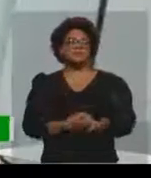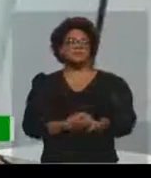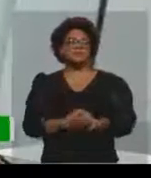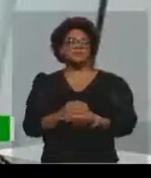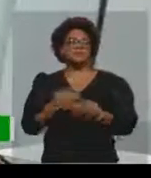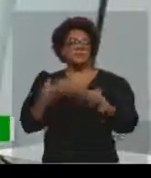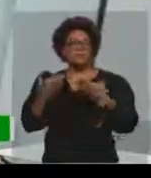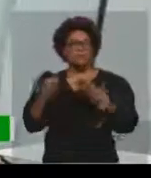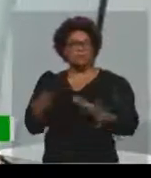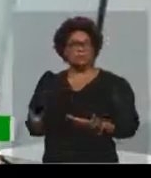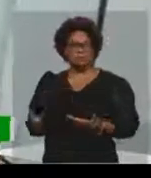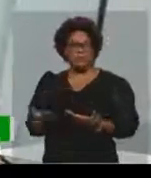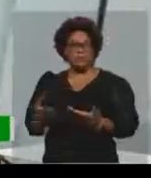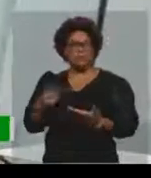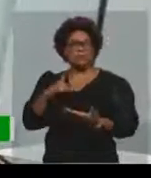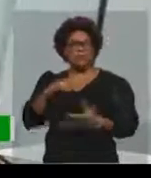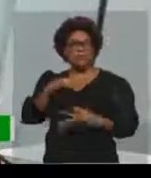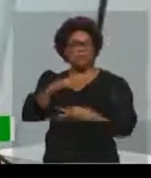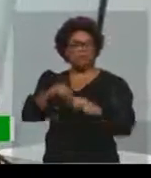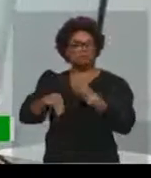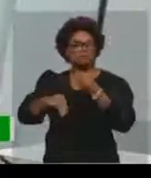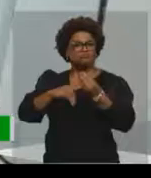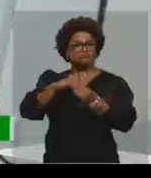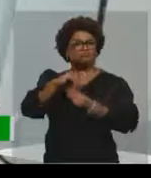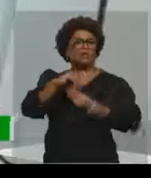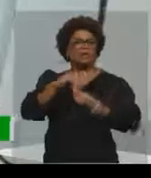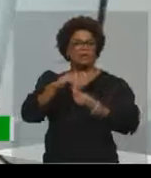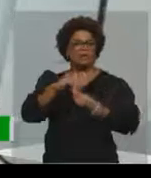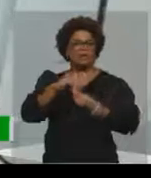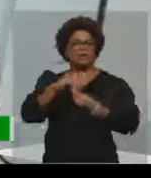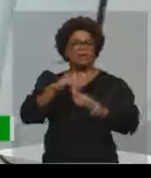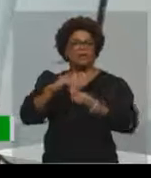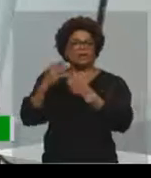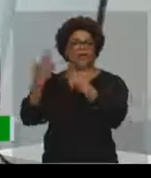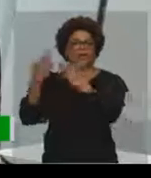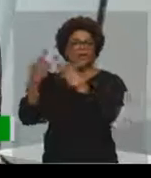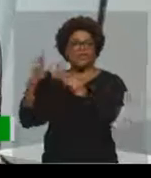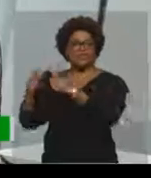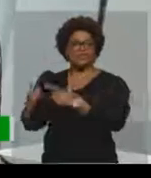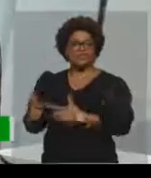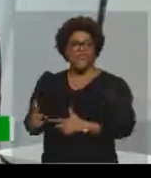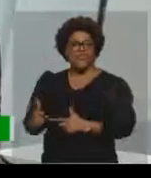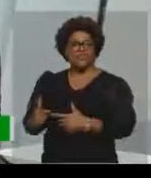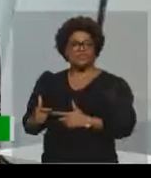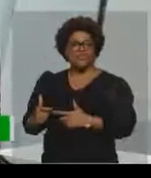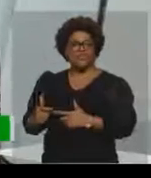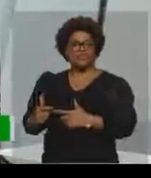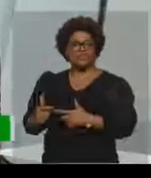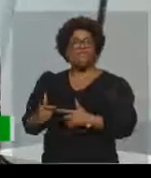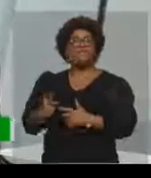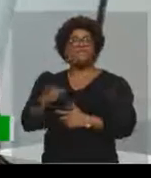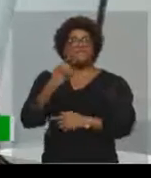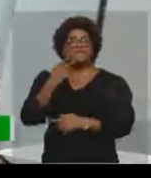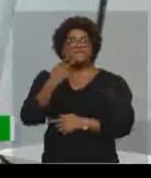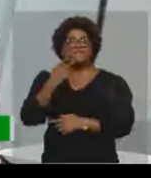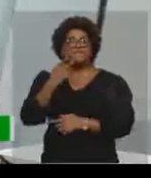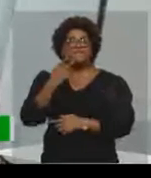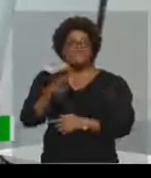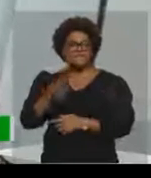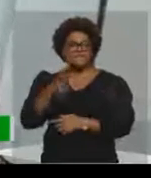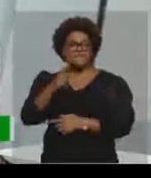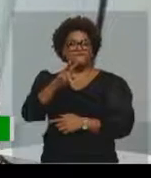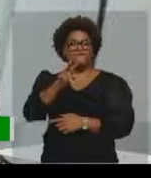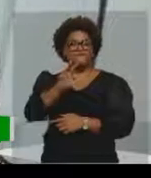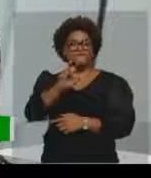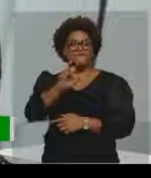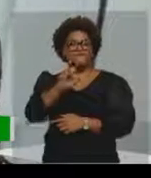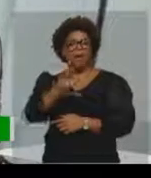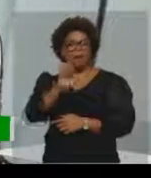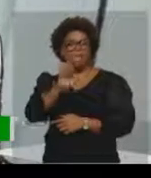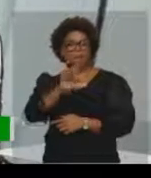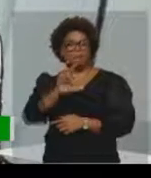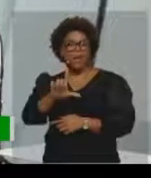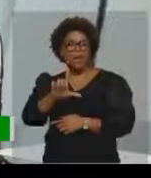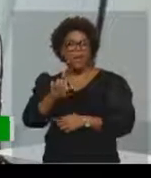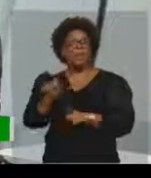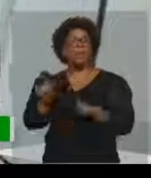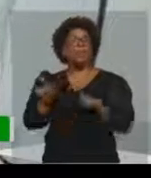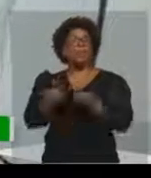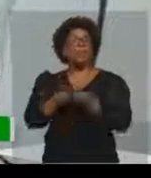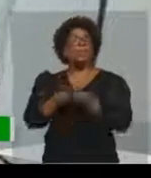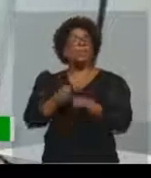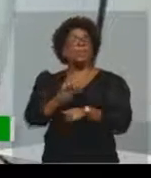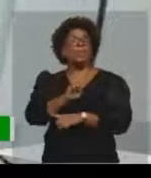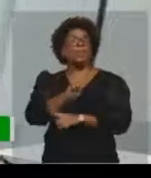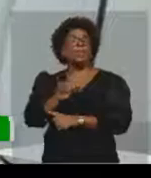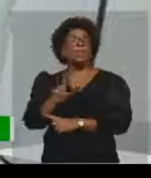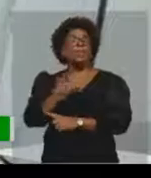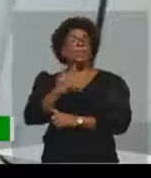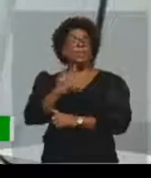linguagem verbal e a não verbal, e elas vão ter aquela questão daquele desfecho